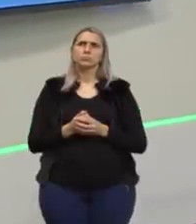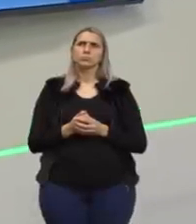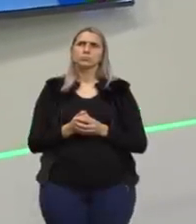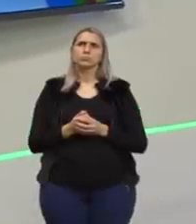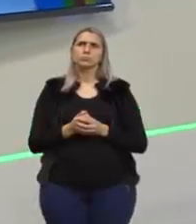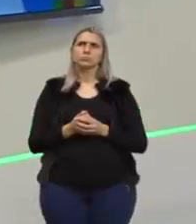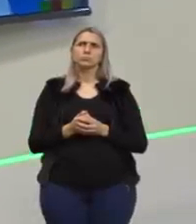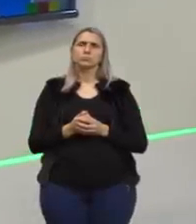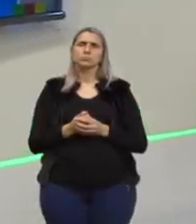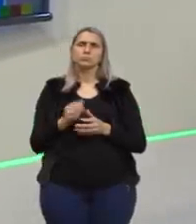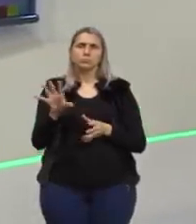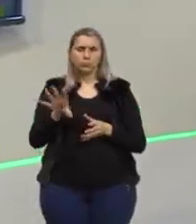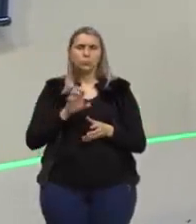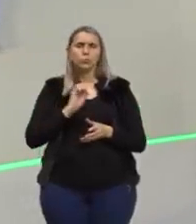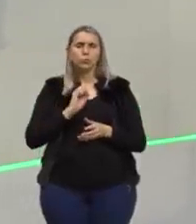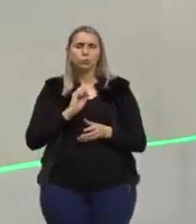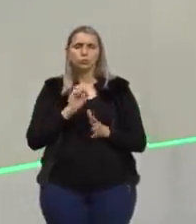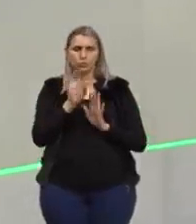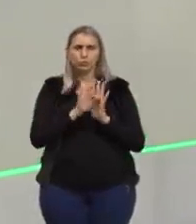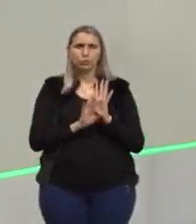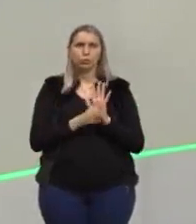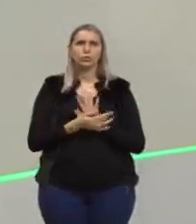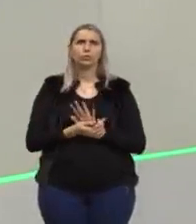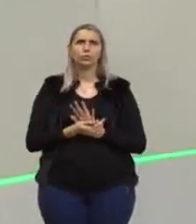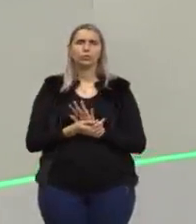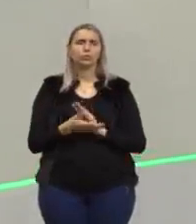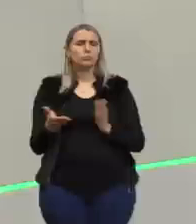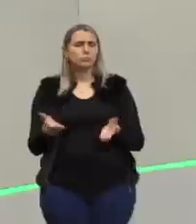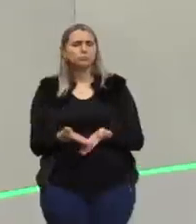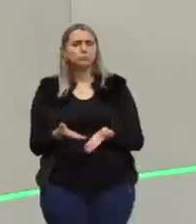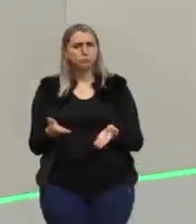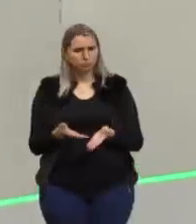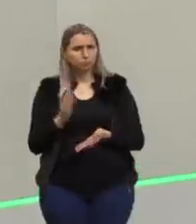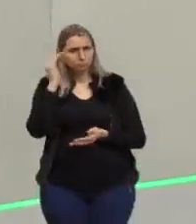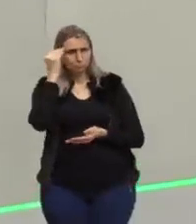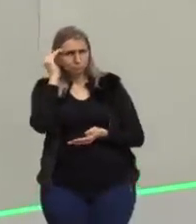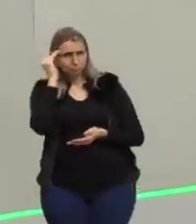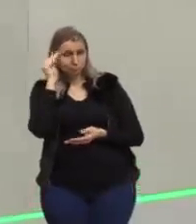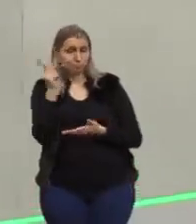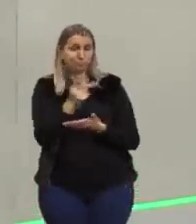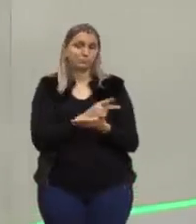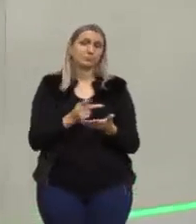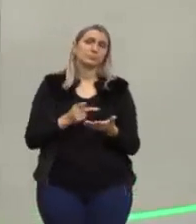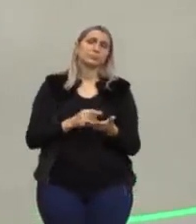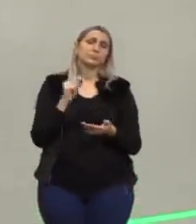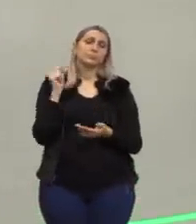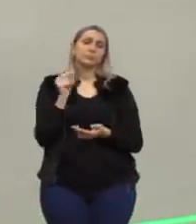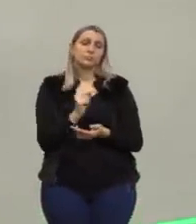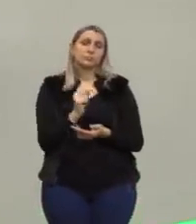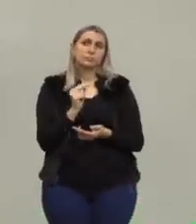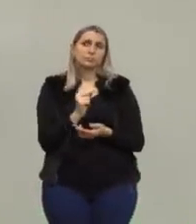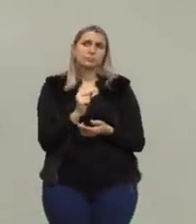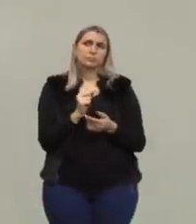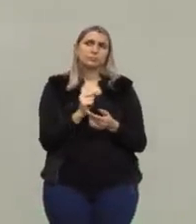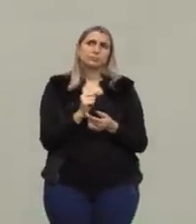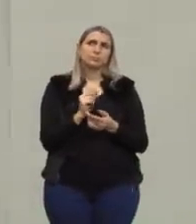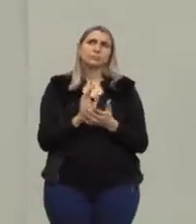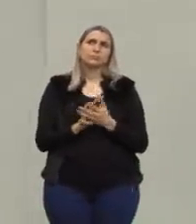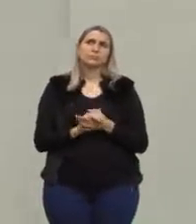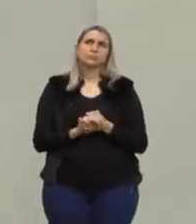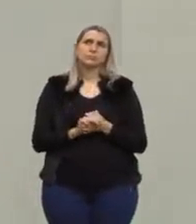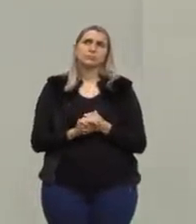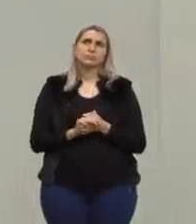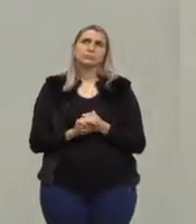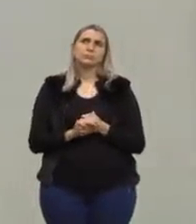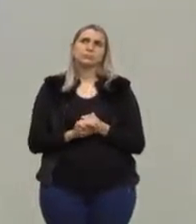tomou par do que está acontecendo ali naquele problema, a gente agora já entendeu o desenho e neste caso, era isso que eu ia dizer, que,